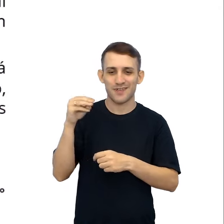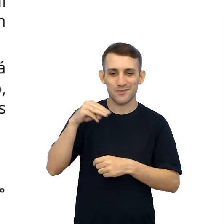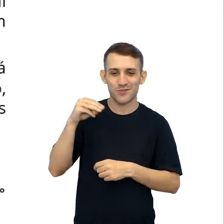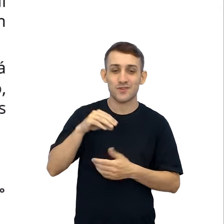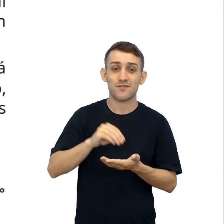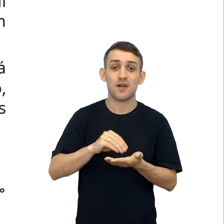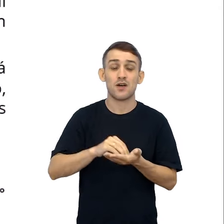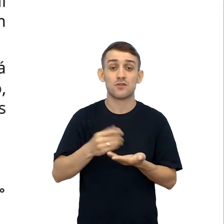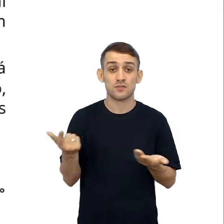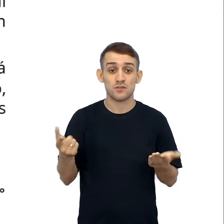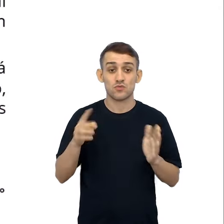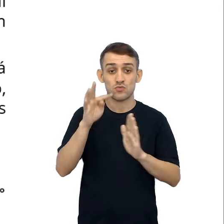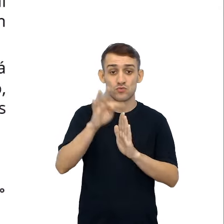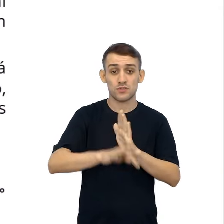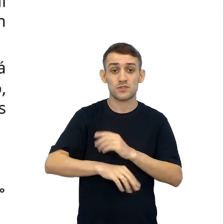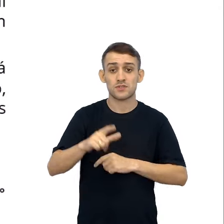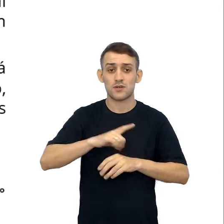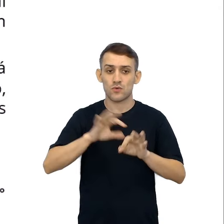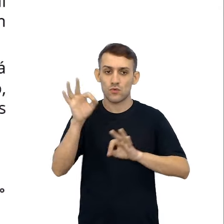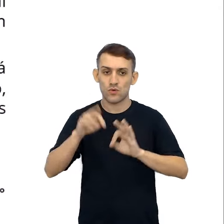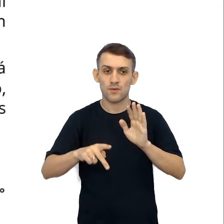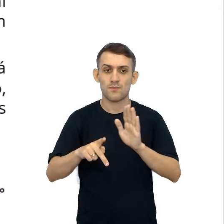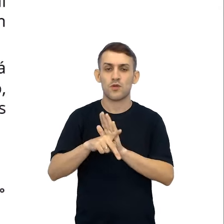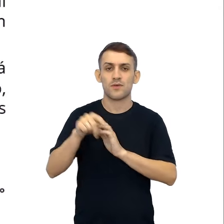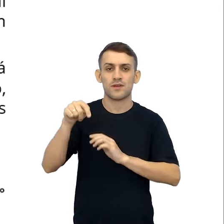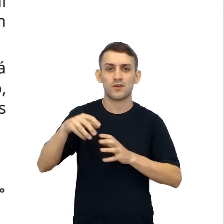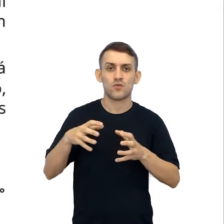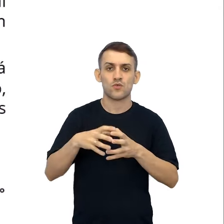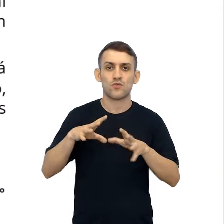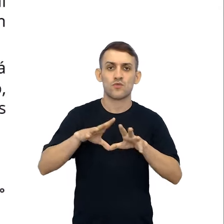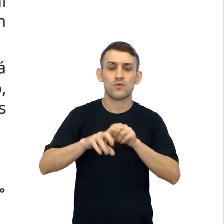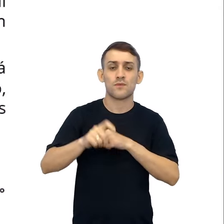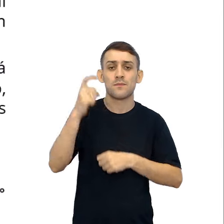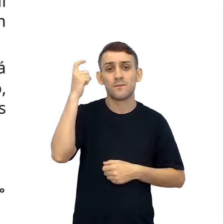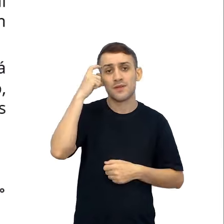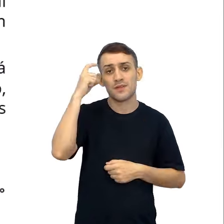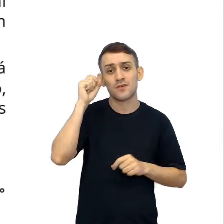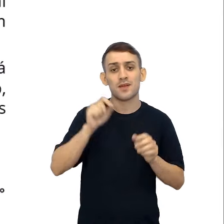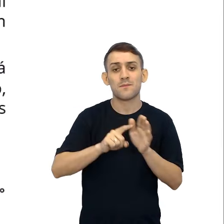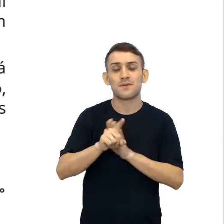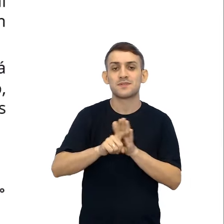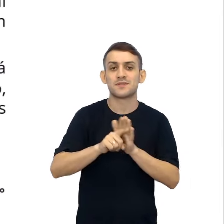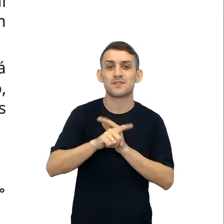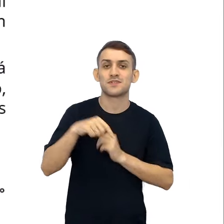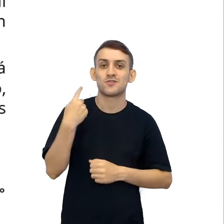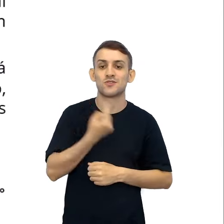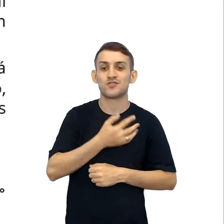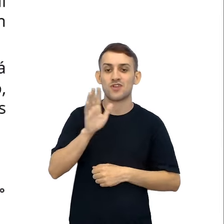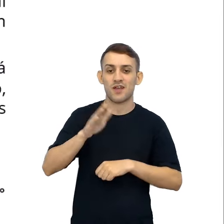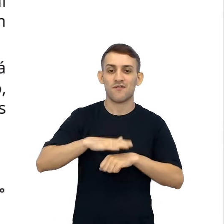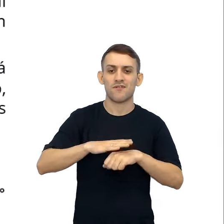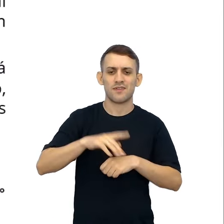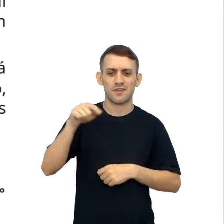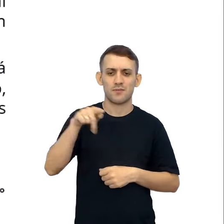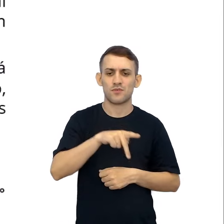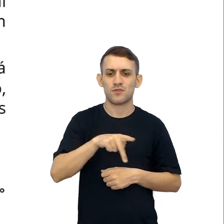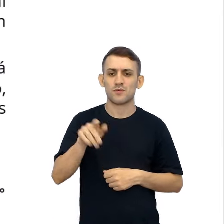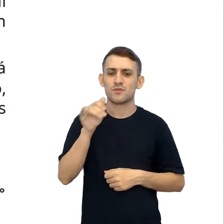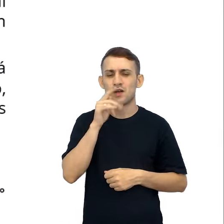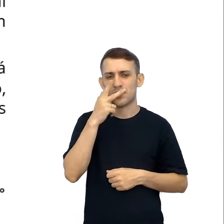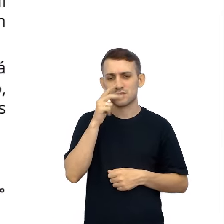ó, o texto foi construído pela equipe formativa pensando nas pesquisas que nós fizemos aqui como professores, né? Então, acho